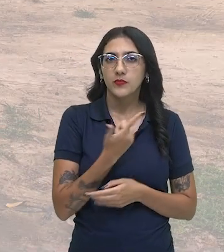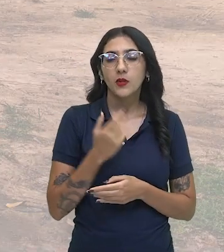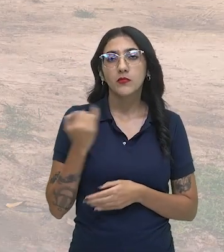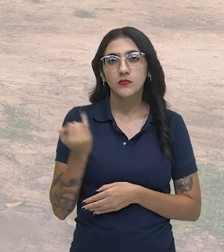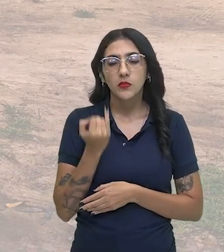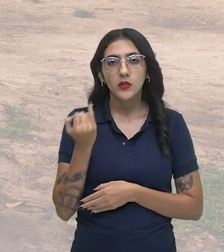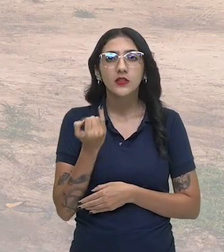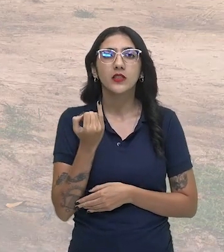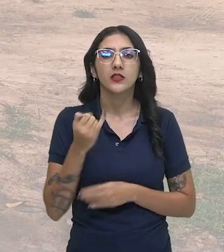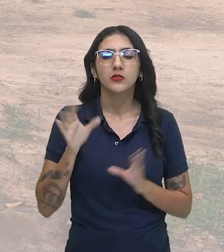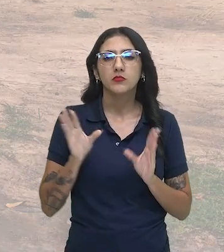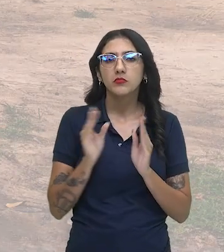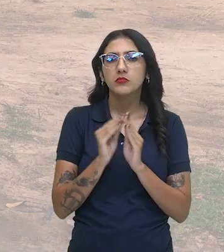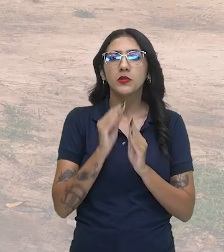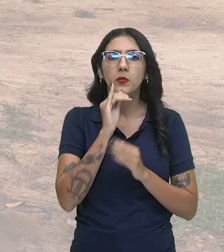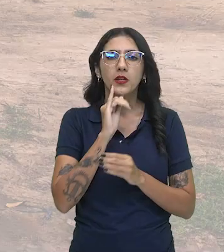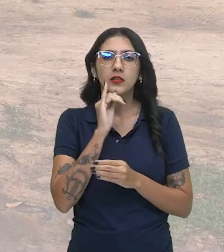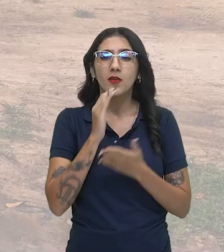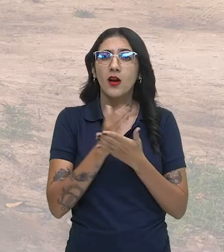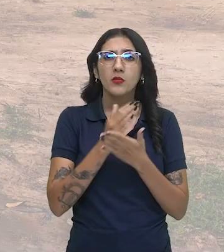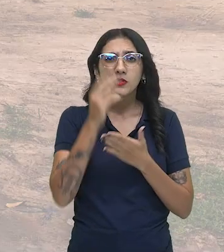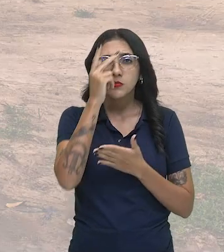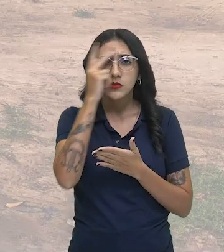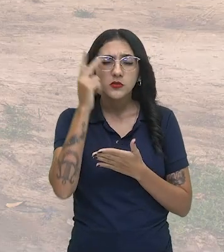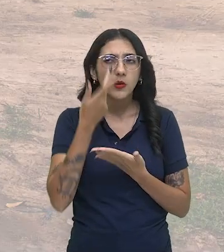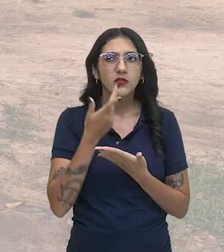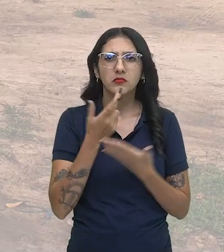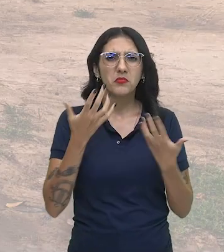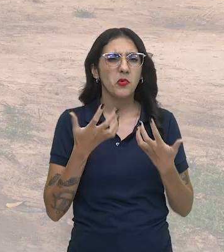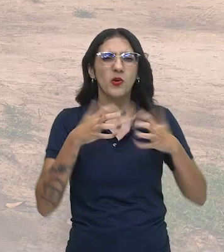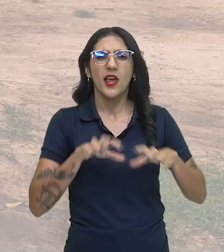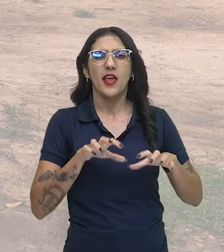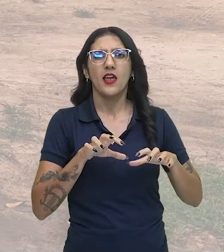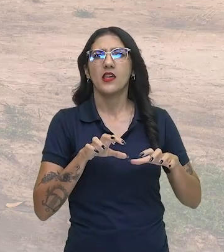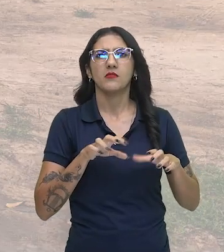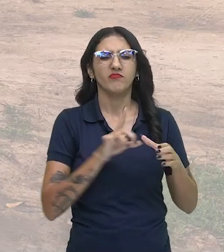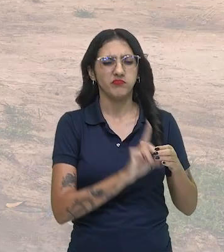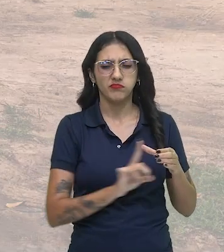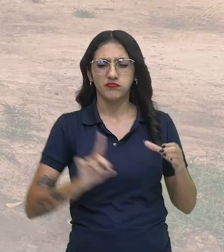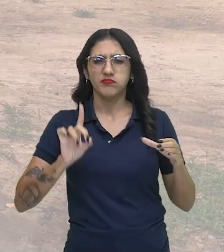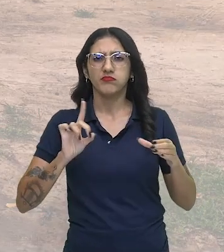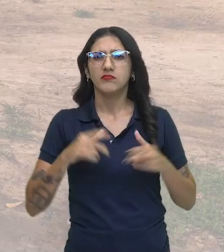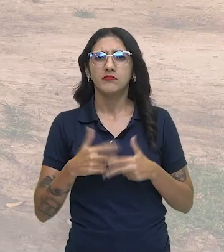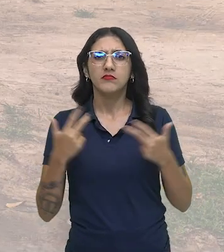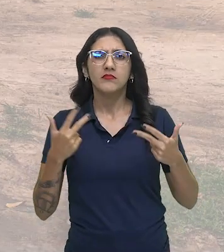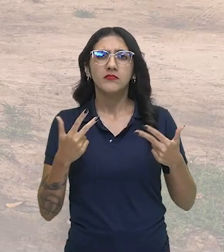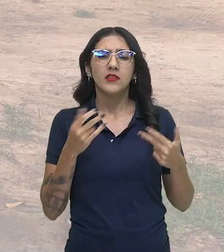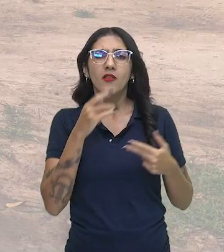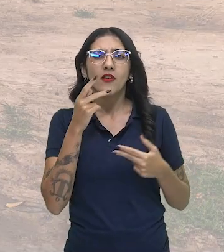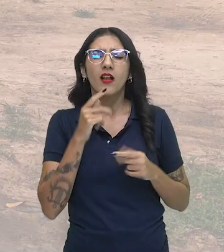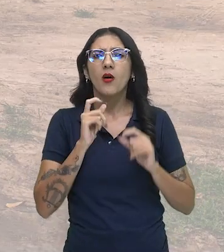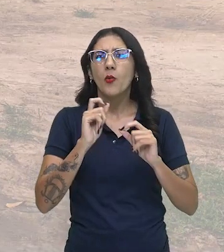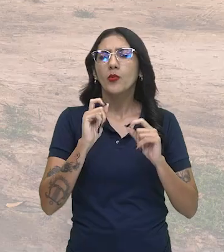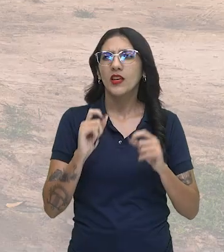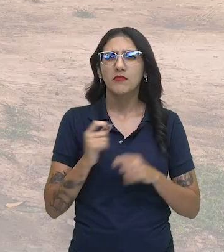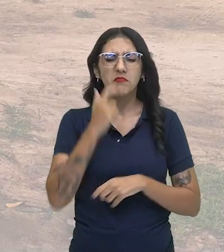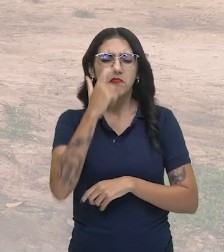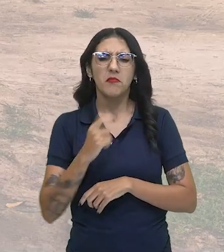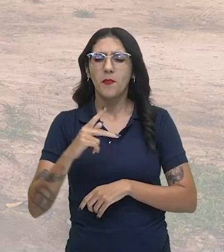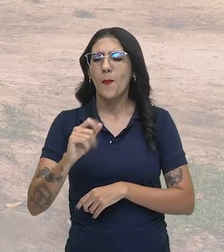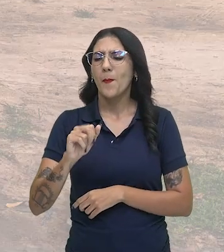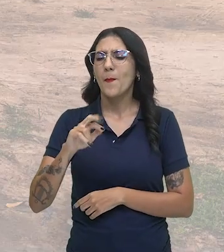assim, tem muitas, às vezes as pessoas não querem nem pertencer àquele grupo, né? Isso, prefere falar que é pardo para não falar que é negro,